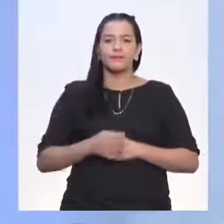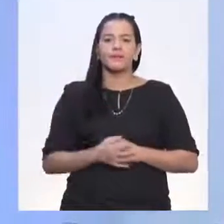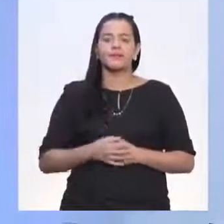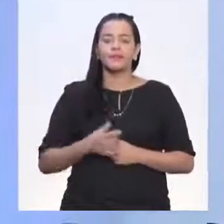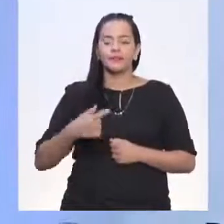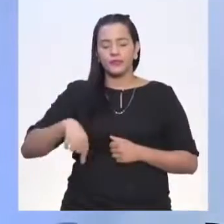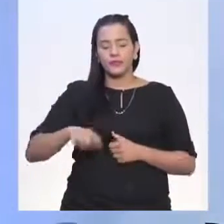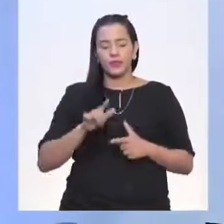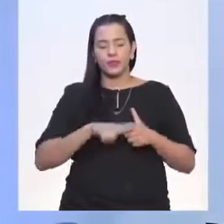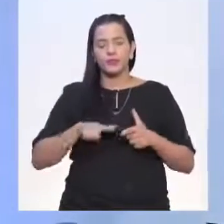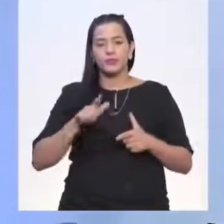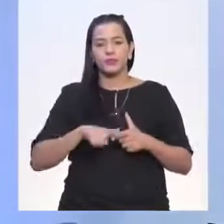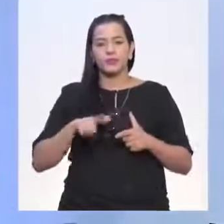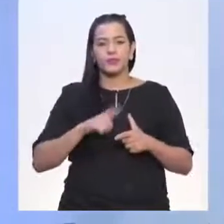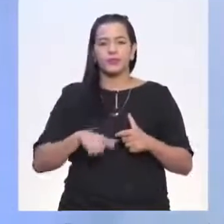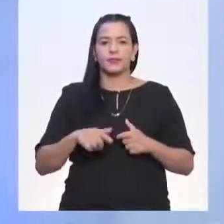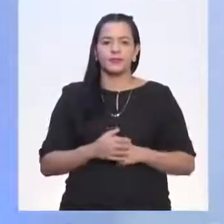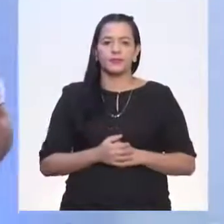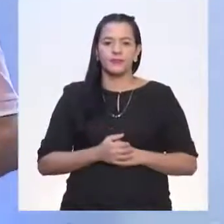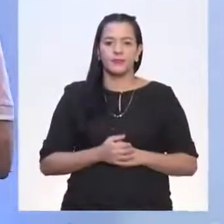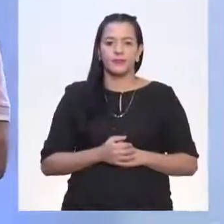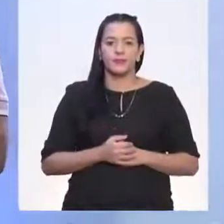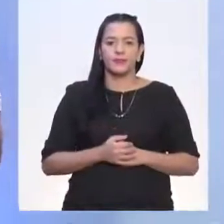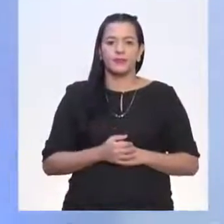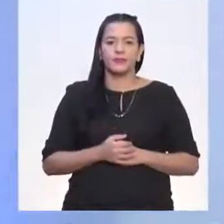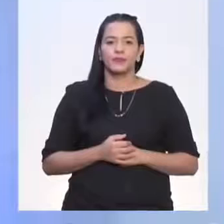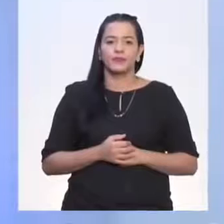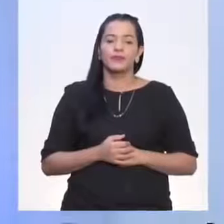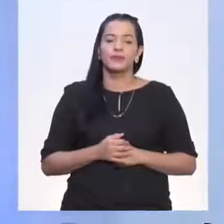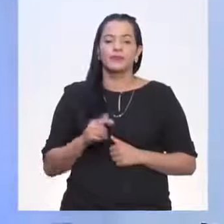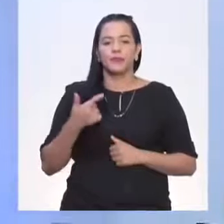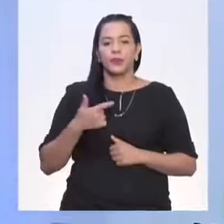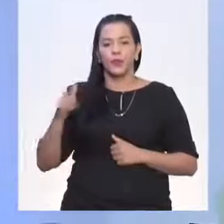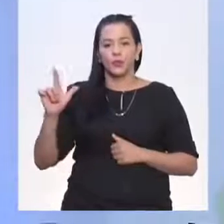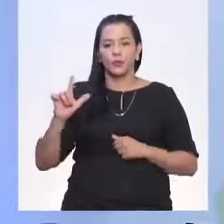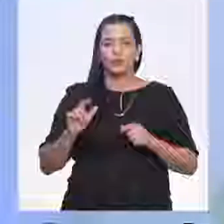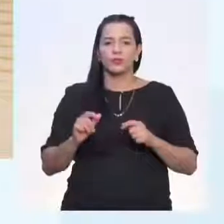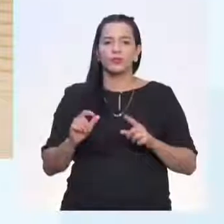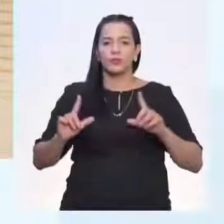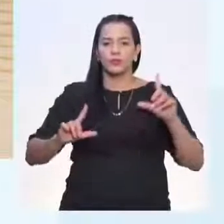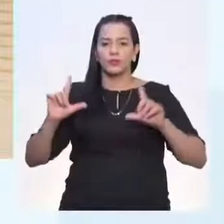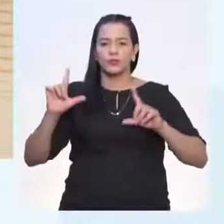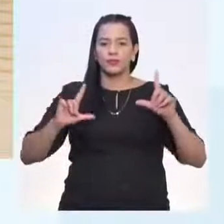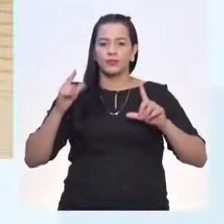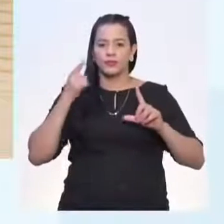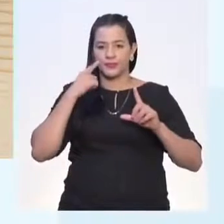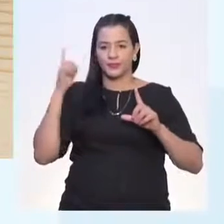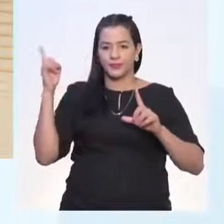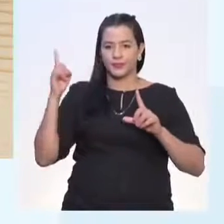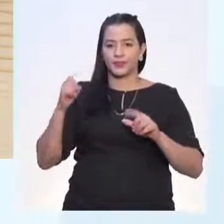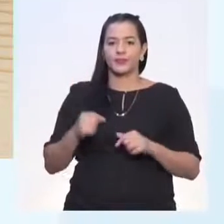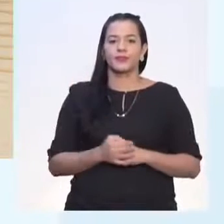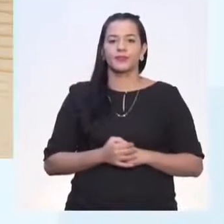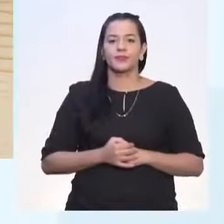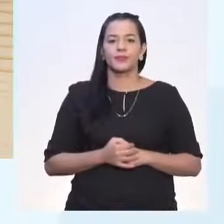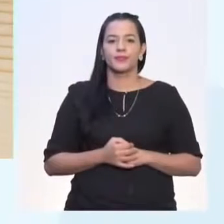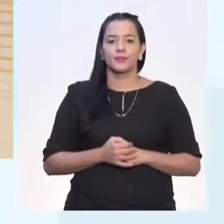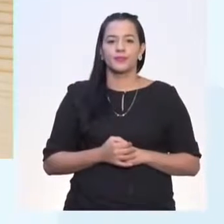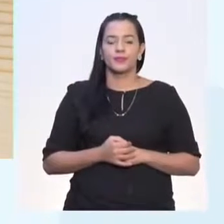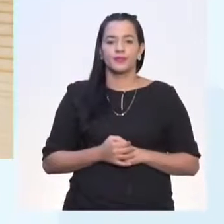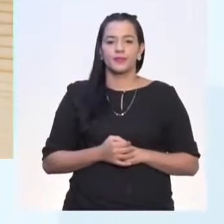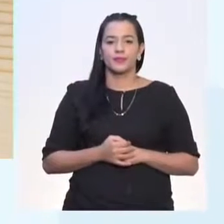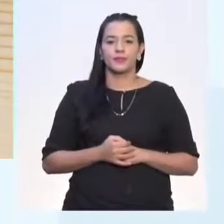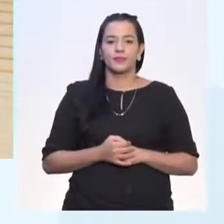problemas que criamos. Bom, vou te apresentar uns tipos de alavanca aí, que eu acho que você gostou da aula. Pode colocar as contribuições aí que